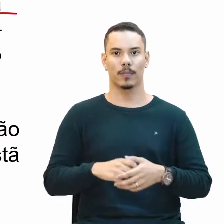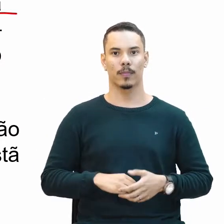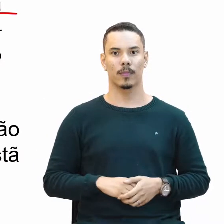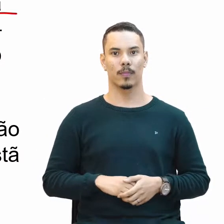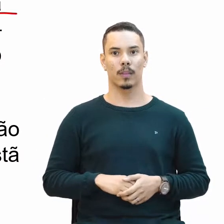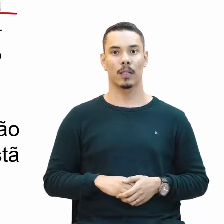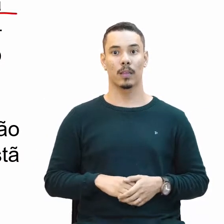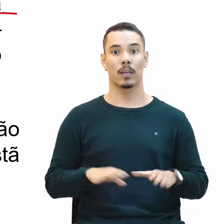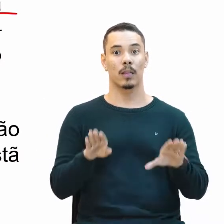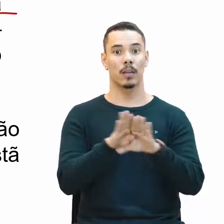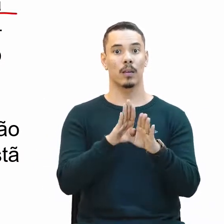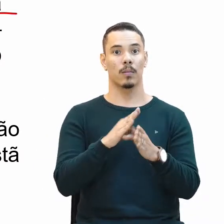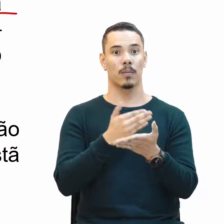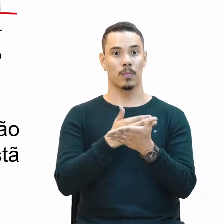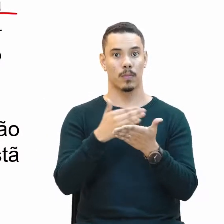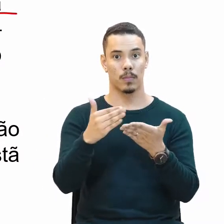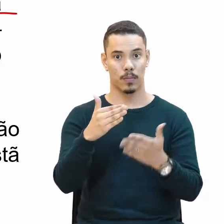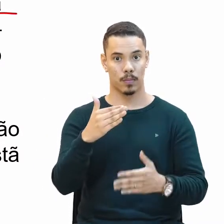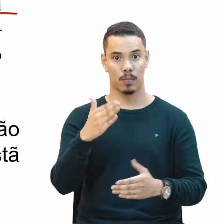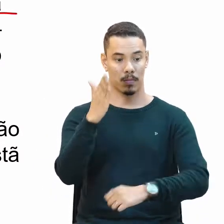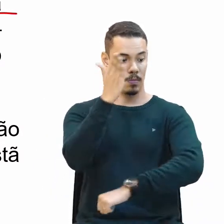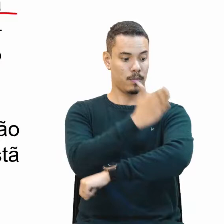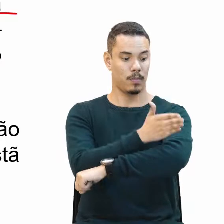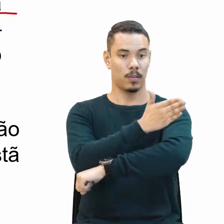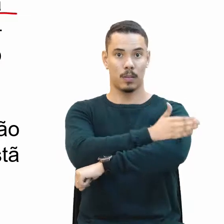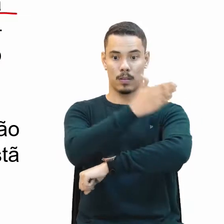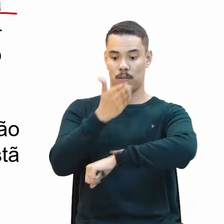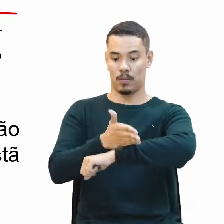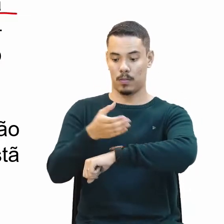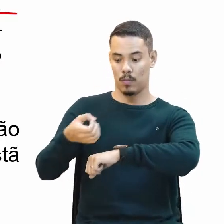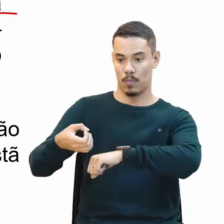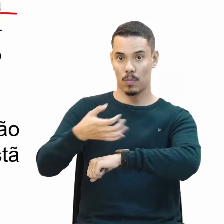até o início da Idade Moderna, ela era a única